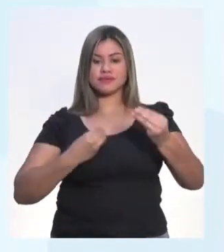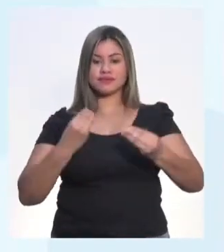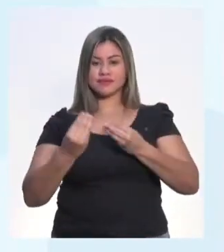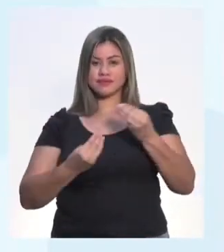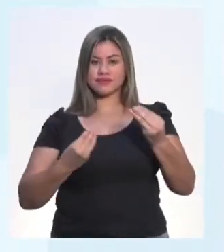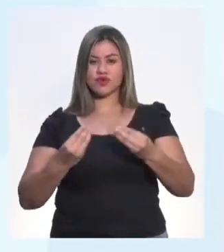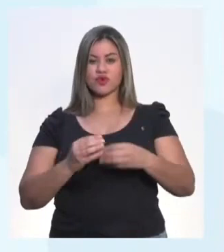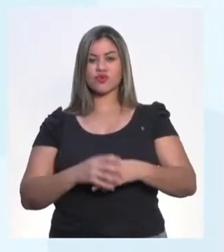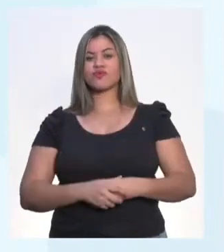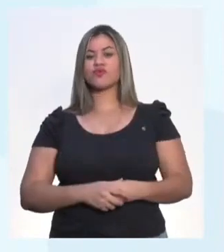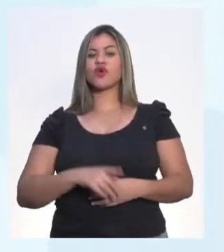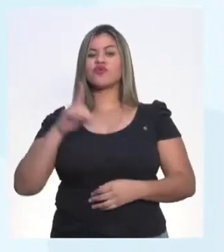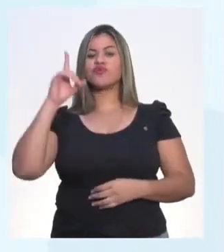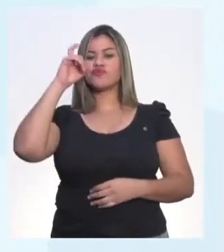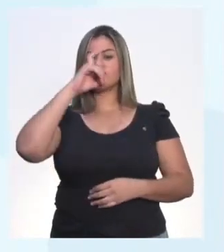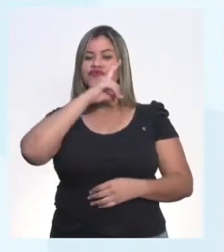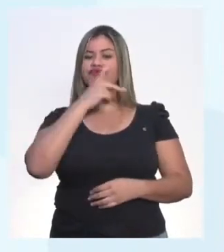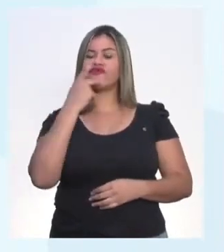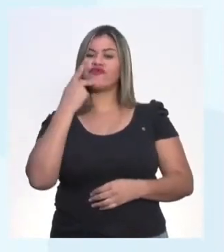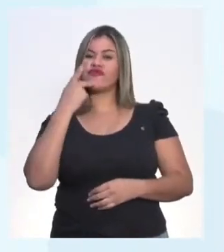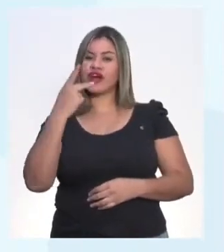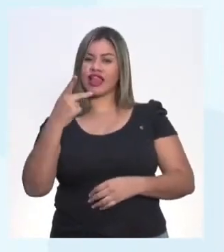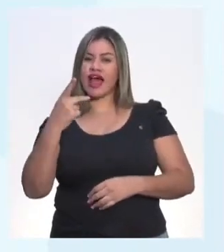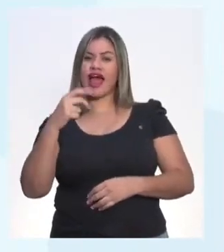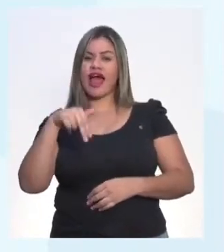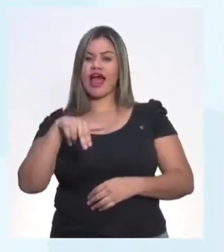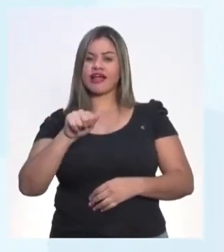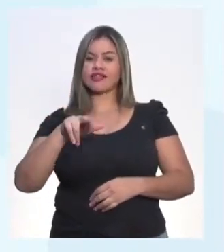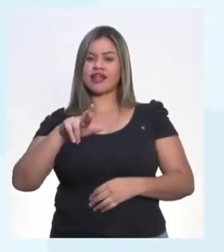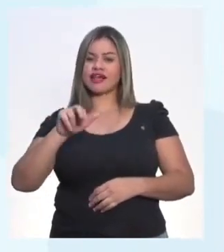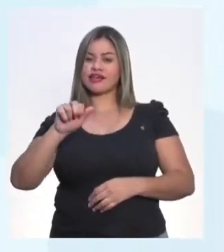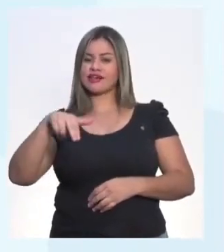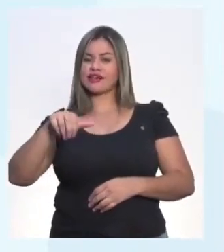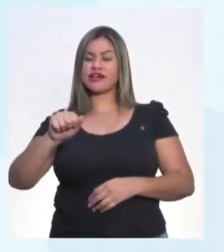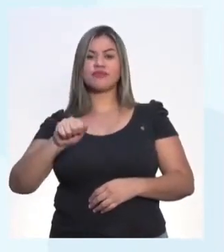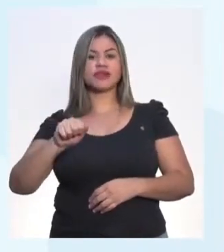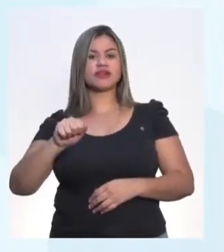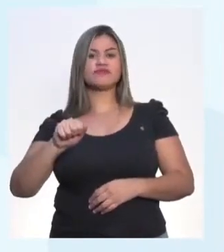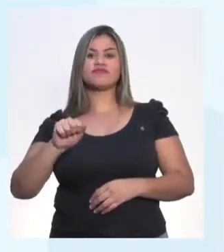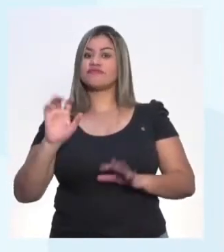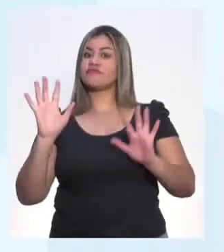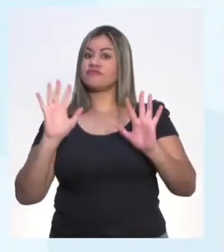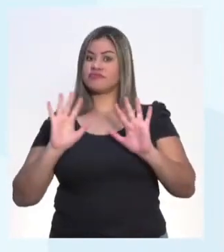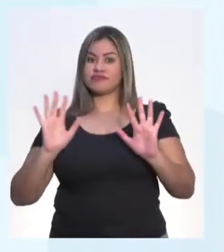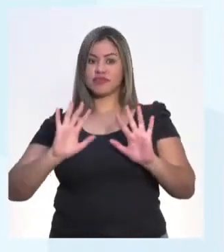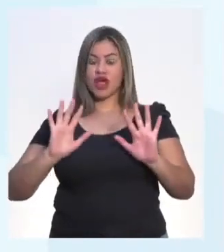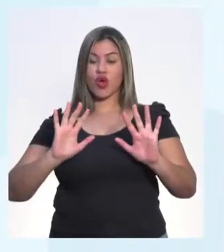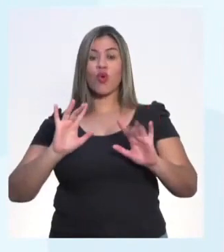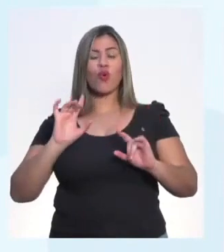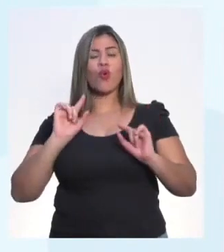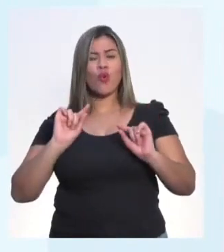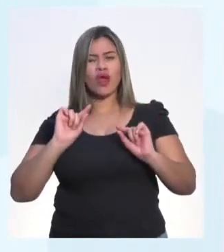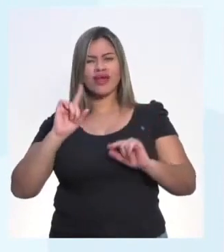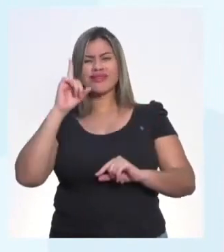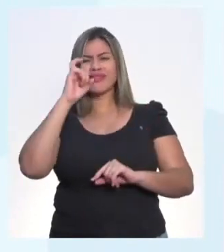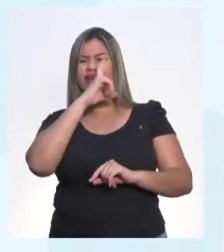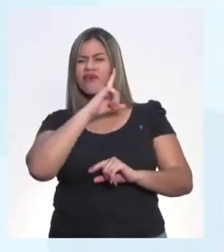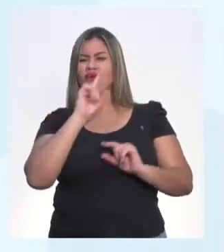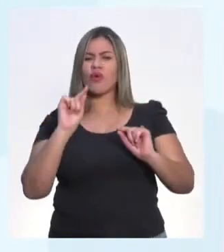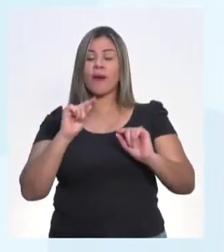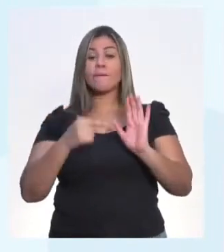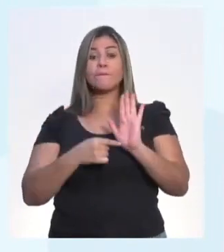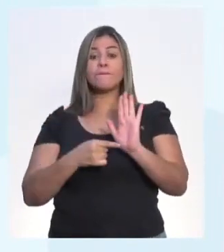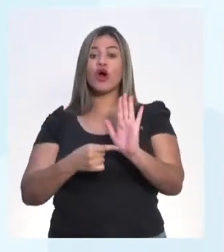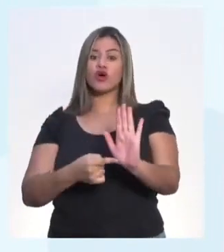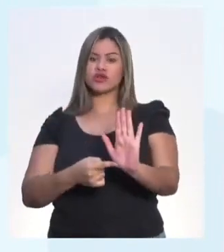a dificuldade aqui não é falar o total de anagramas. A dificuldade aqui é mostrar estes